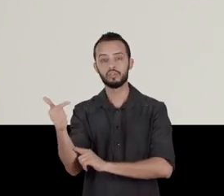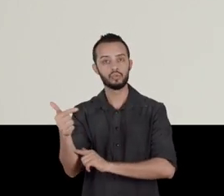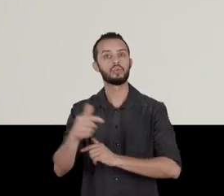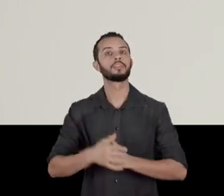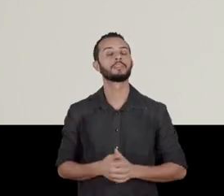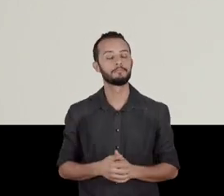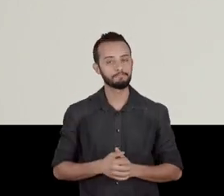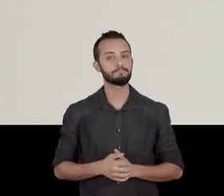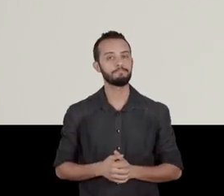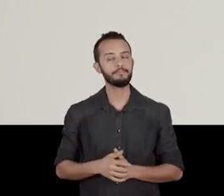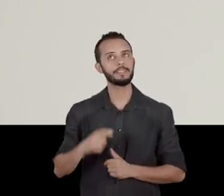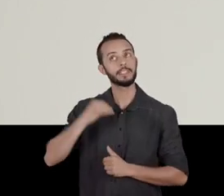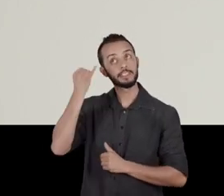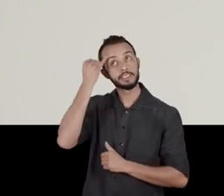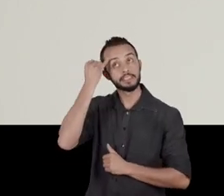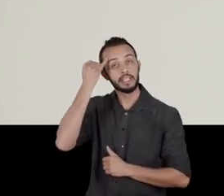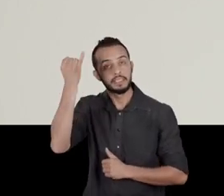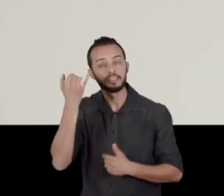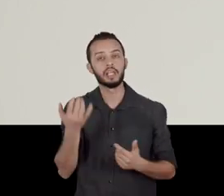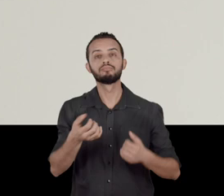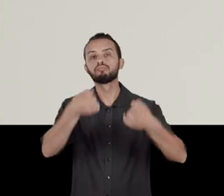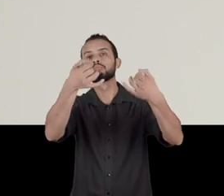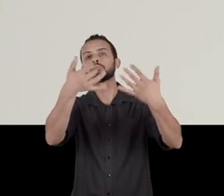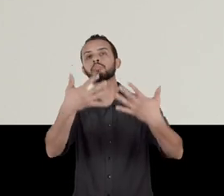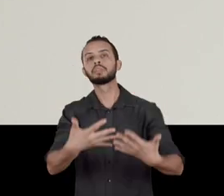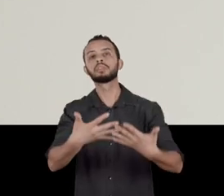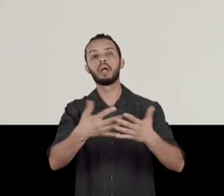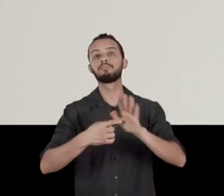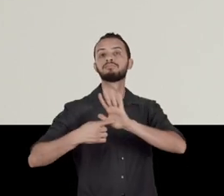de certa maneira, um pouco essa ideia de